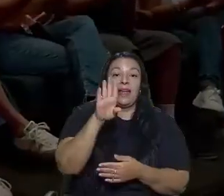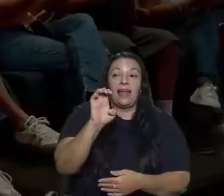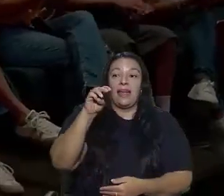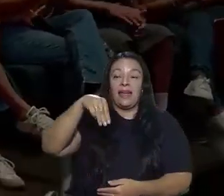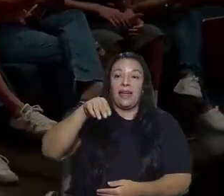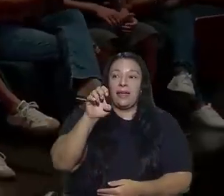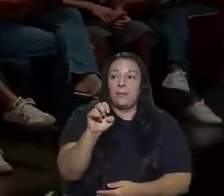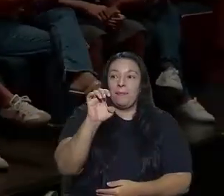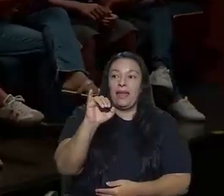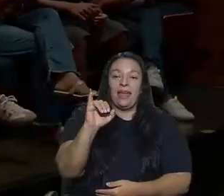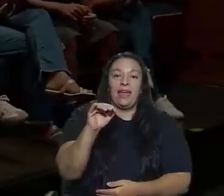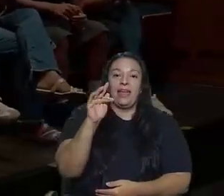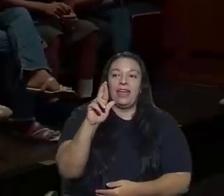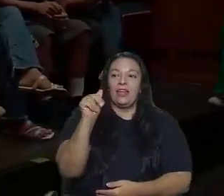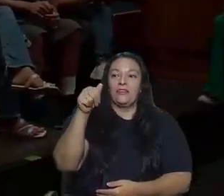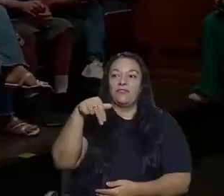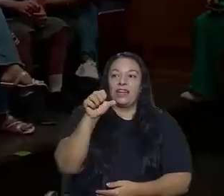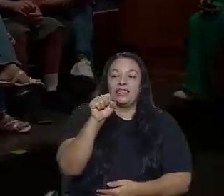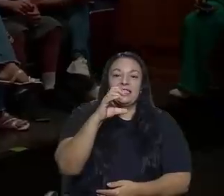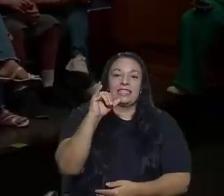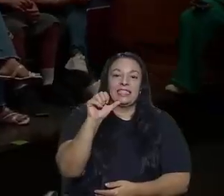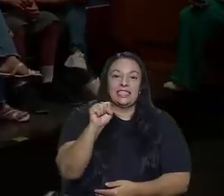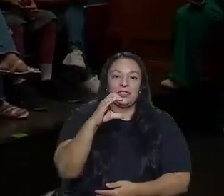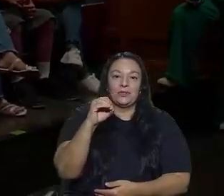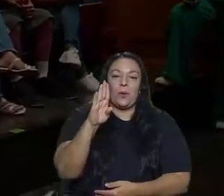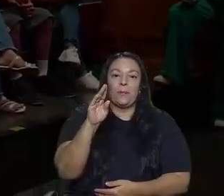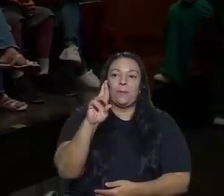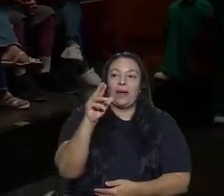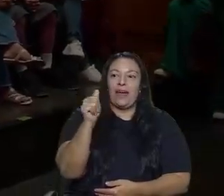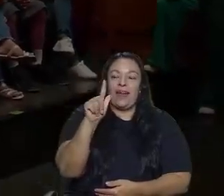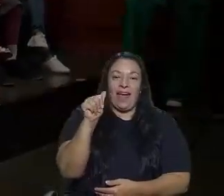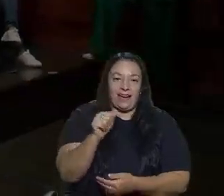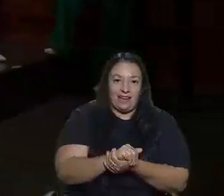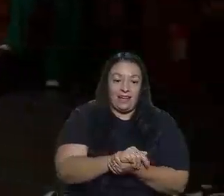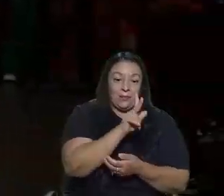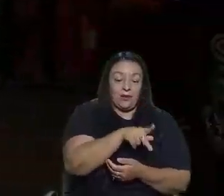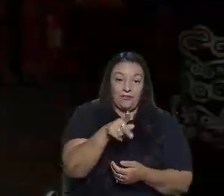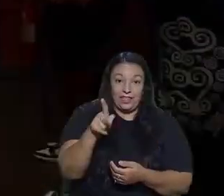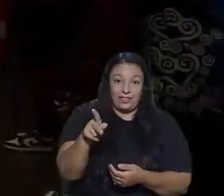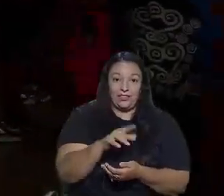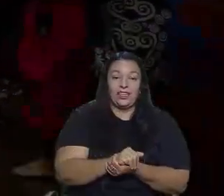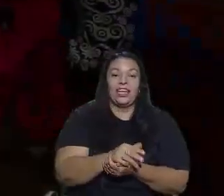Francisco Braga. E a sua professora é a Fernanda Souza Lima.